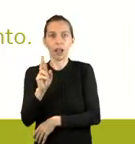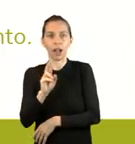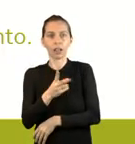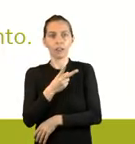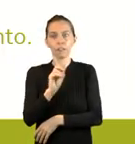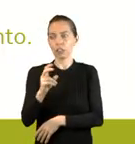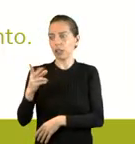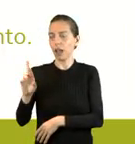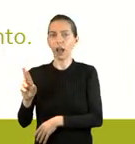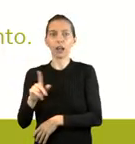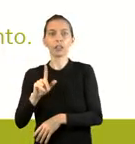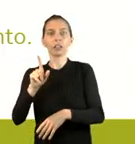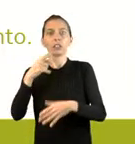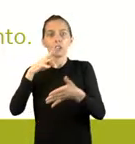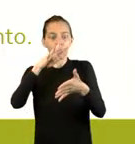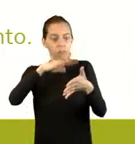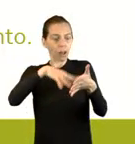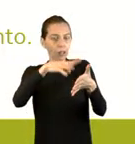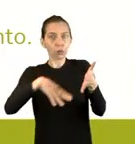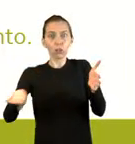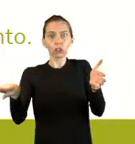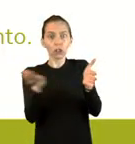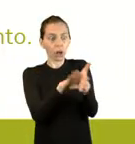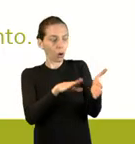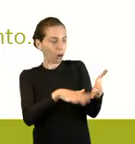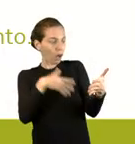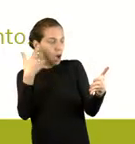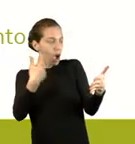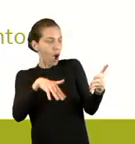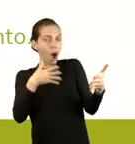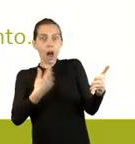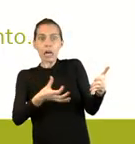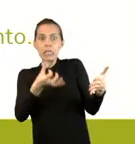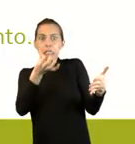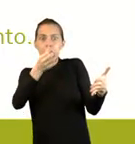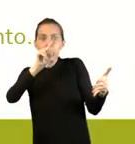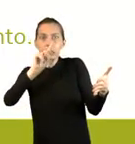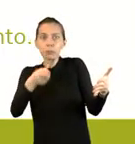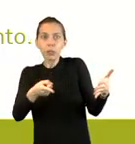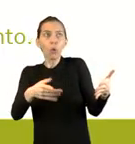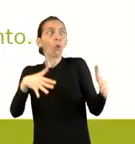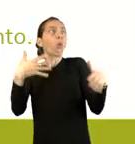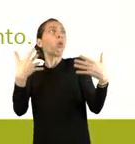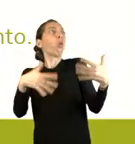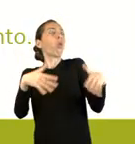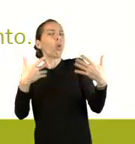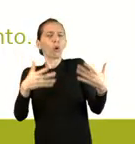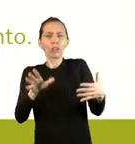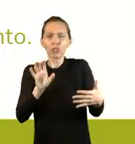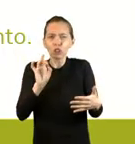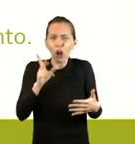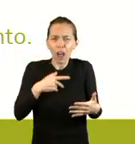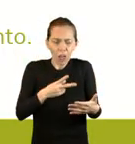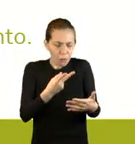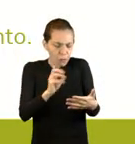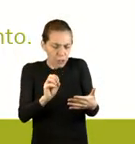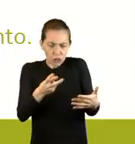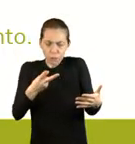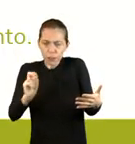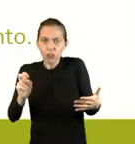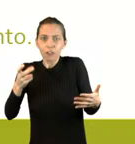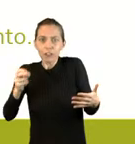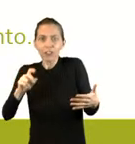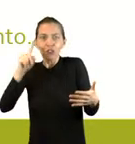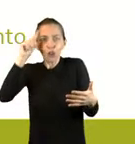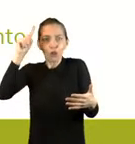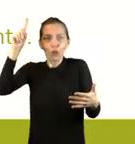deu, surpreendentemente, R$6.000. Você falou assim, mas meu, eu gastei R$20. Só que você gastou todo dia